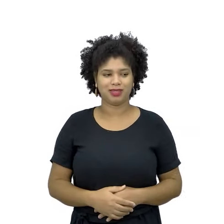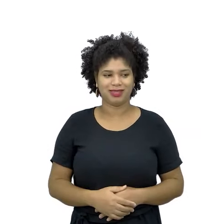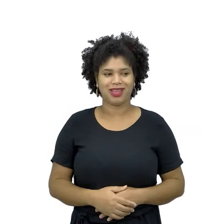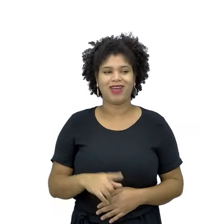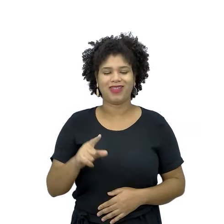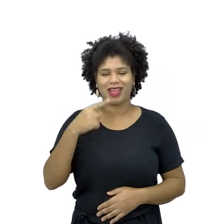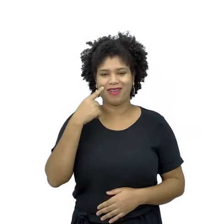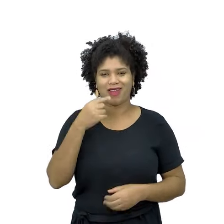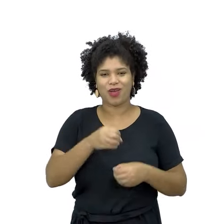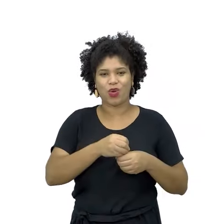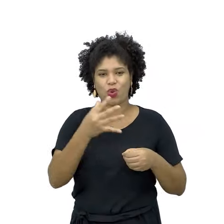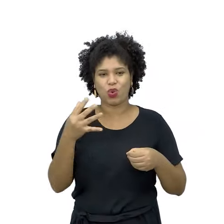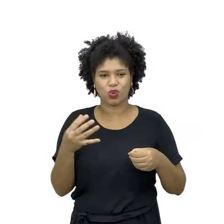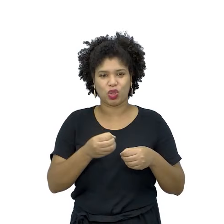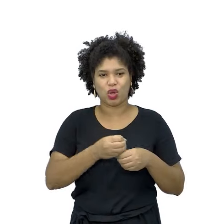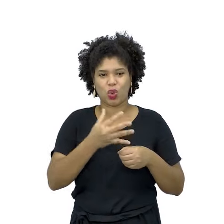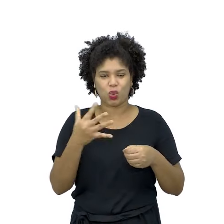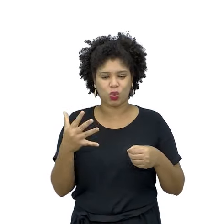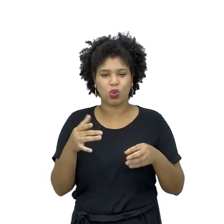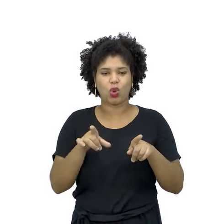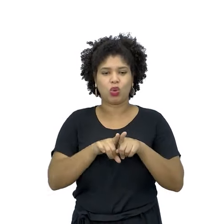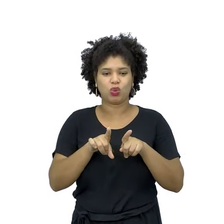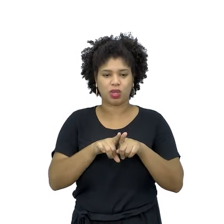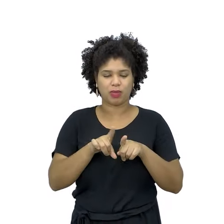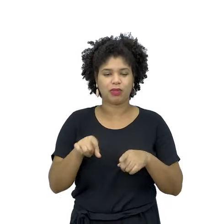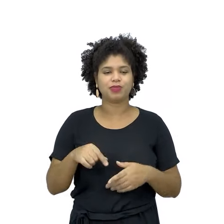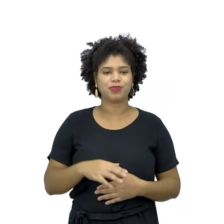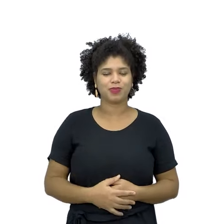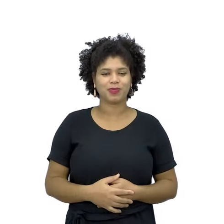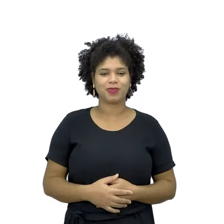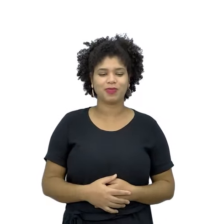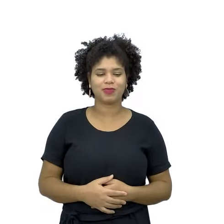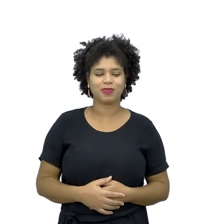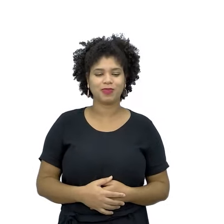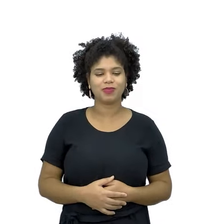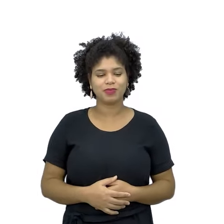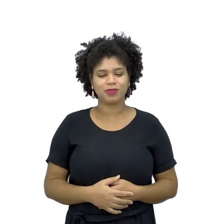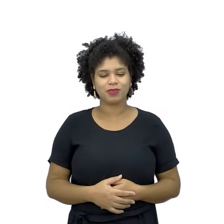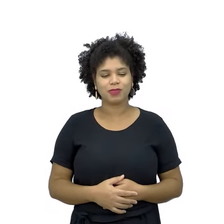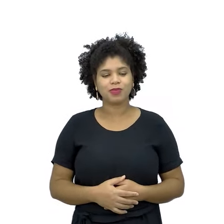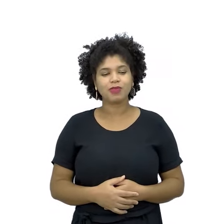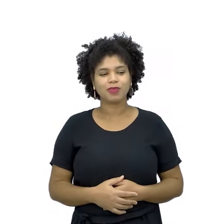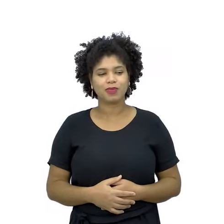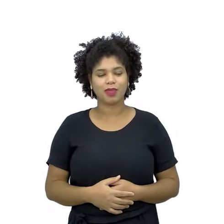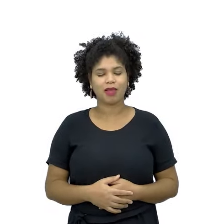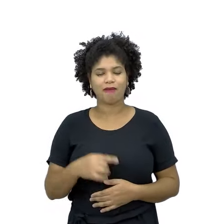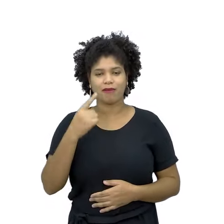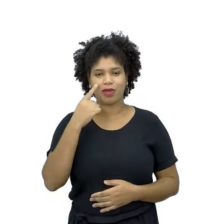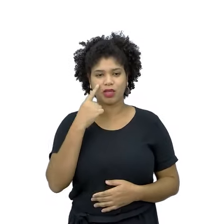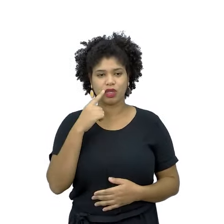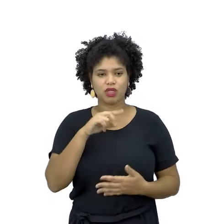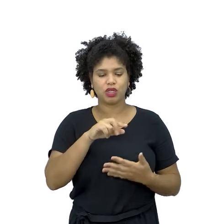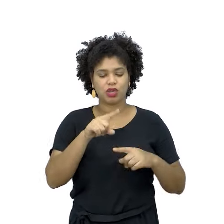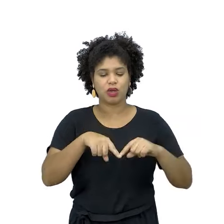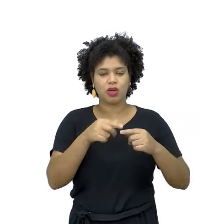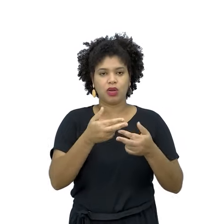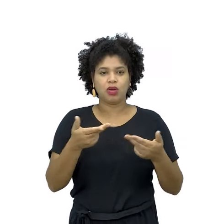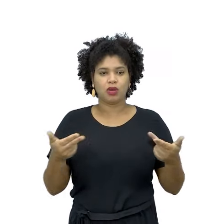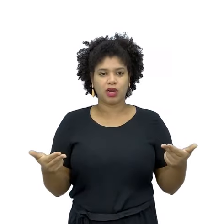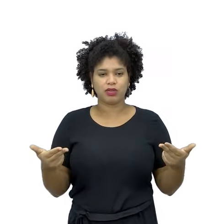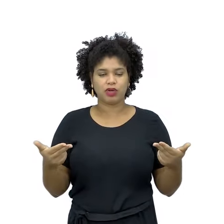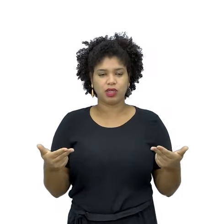do conteúdo, a investigação sobre os objetos de